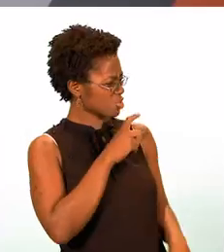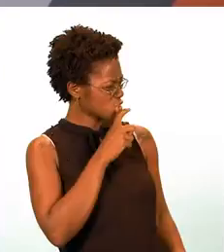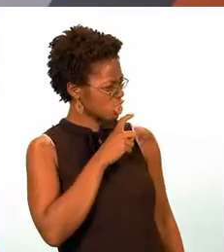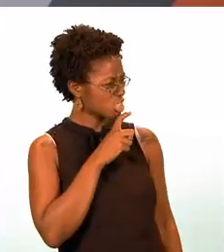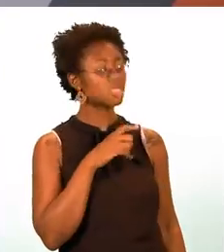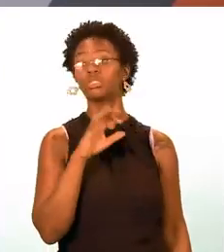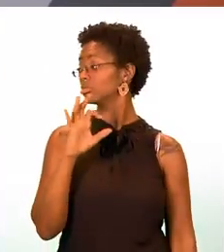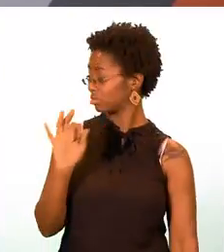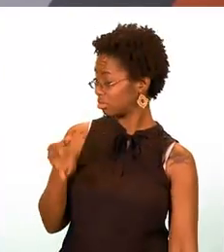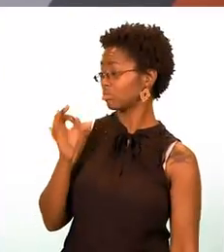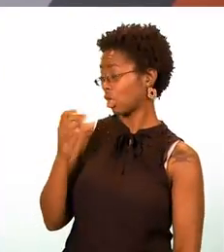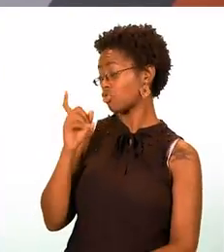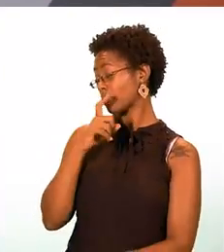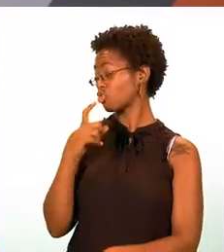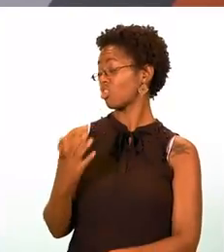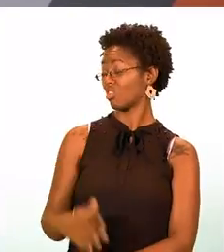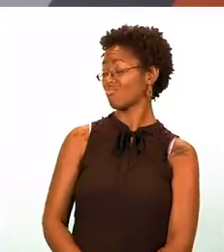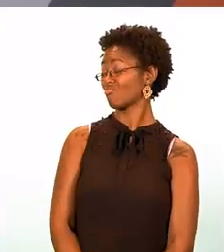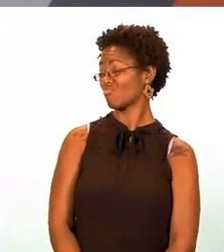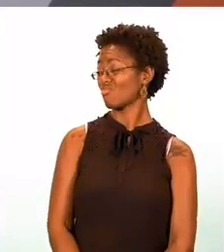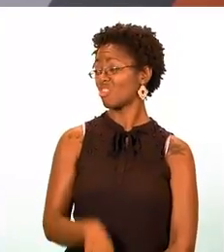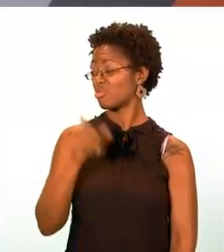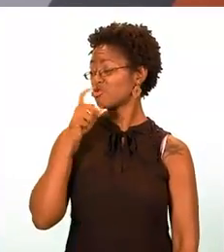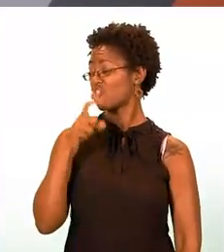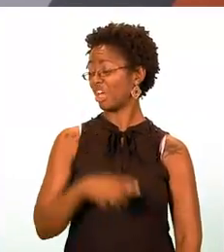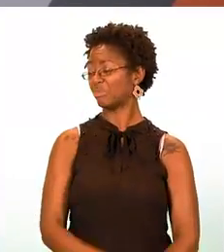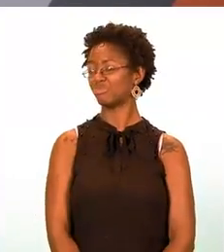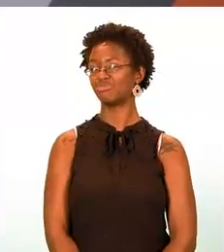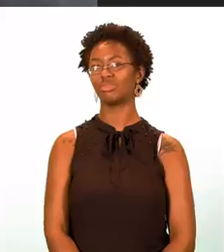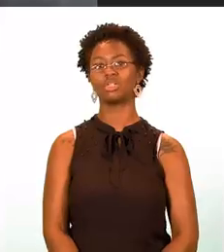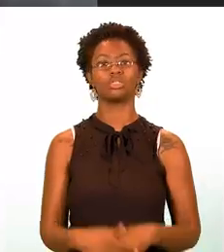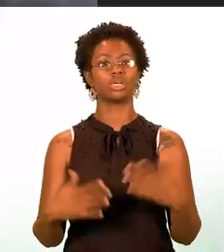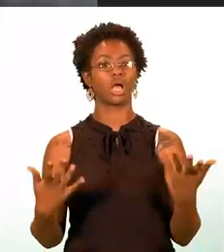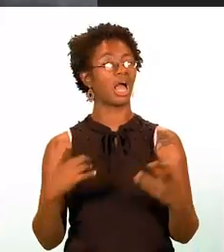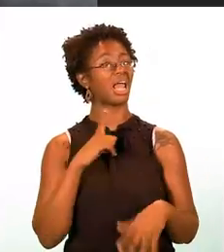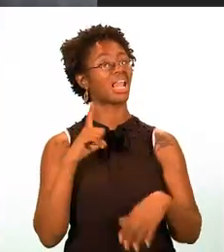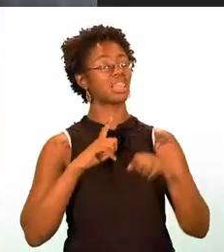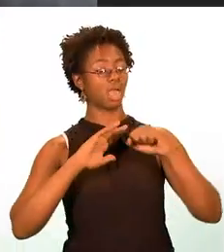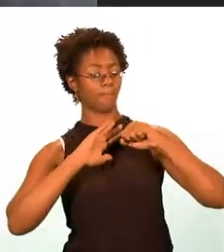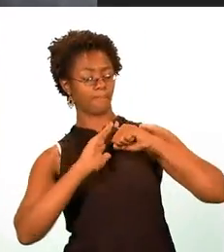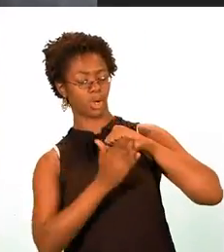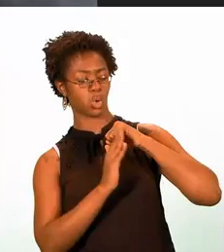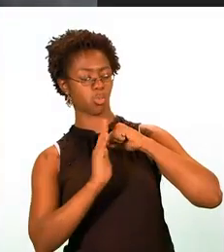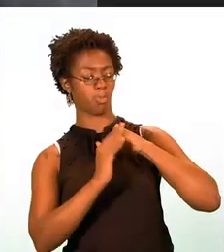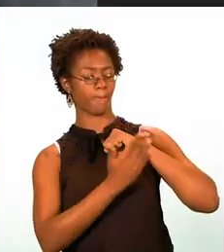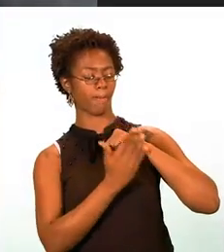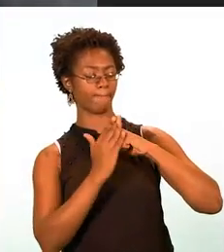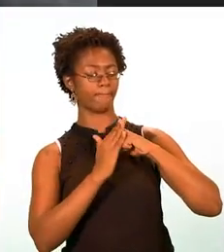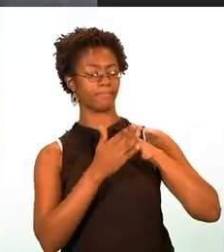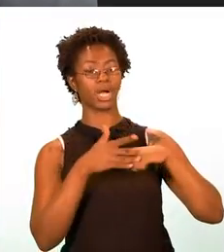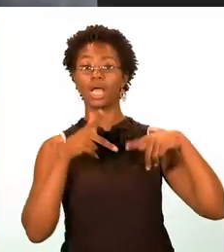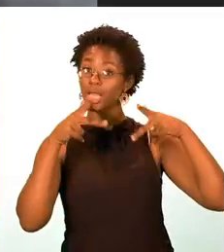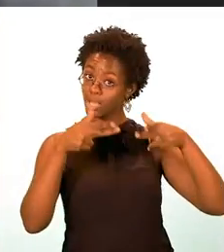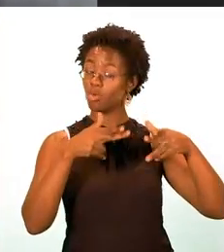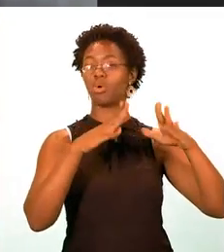sintética? Totalmente sintética. Então, e ela tem a lapidação de